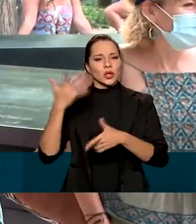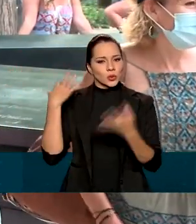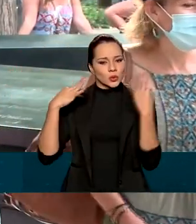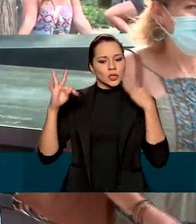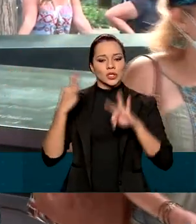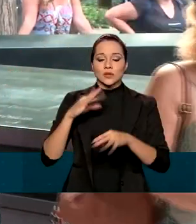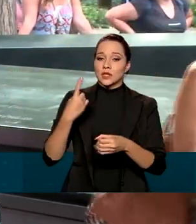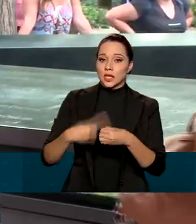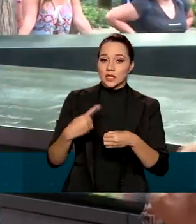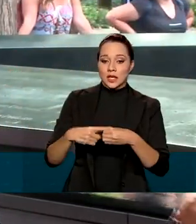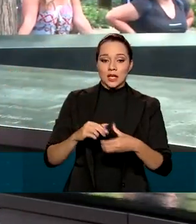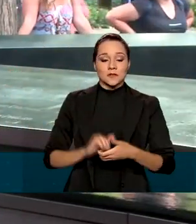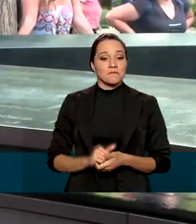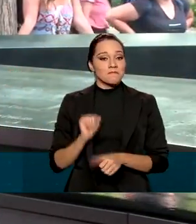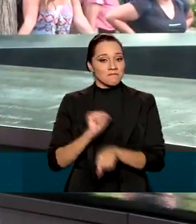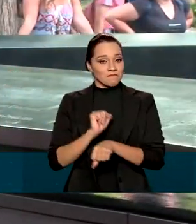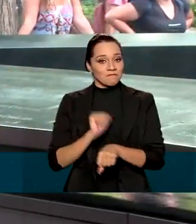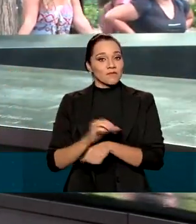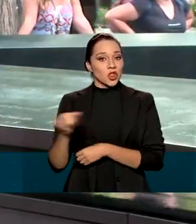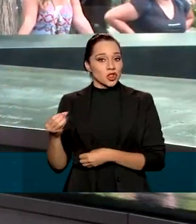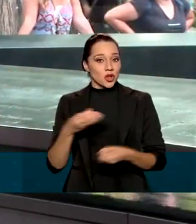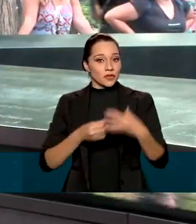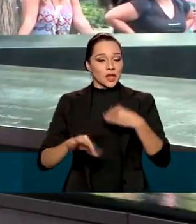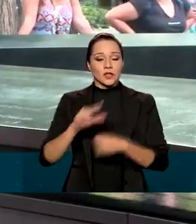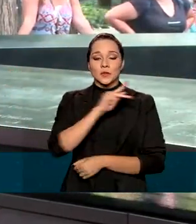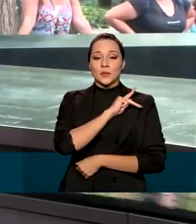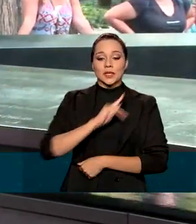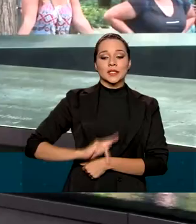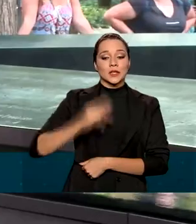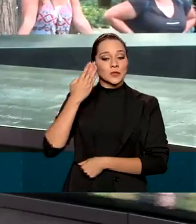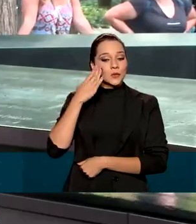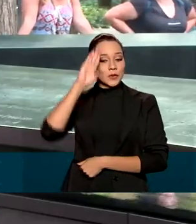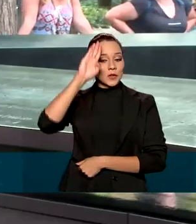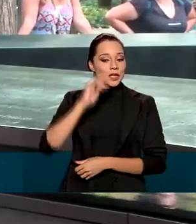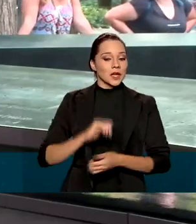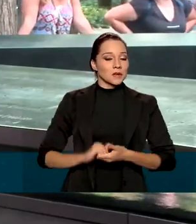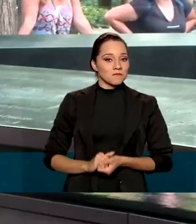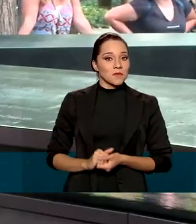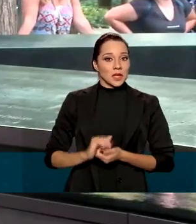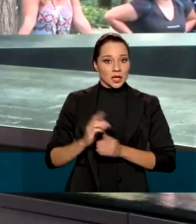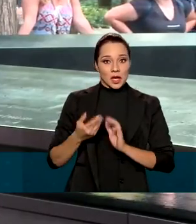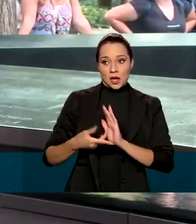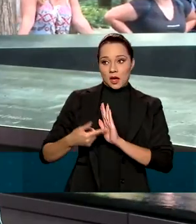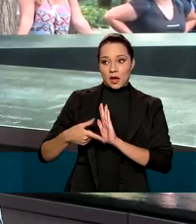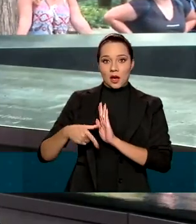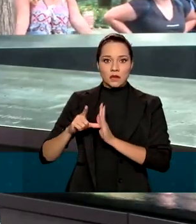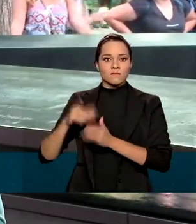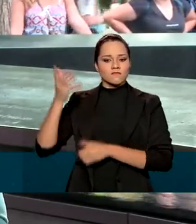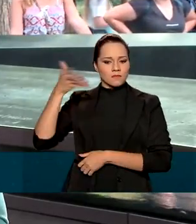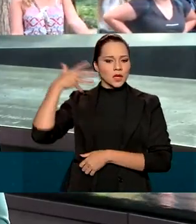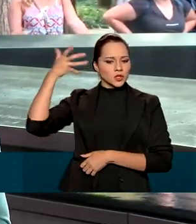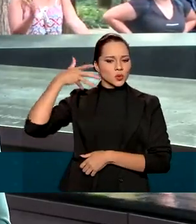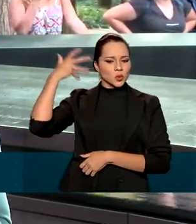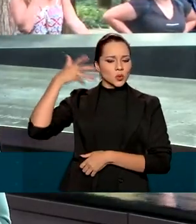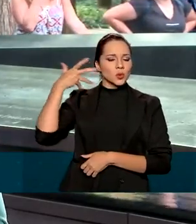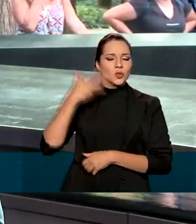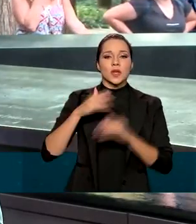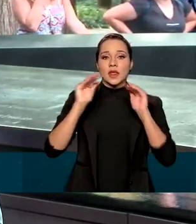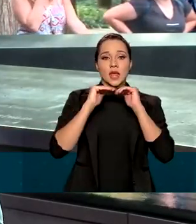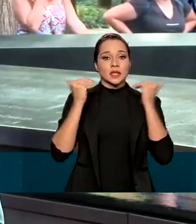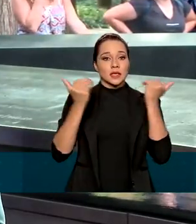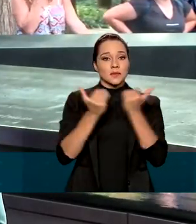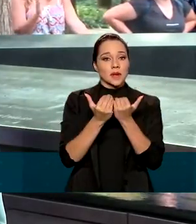da cidade e aguardando novidades do presidente Jair bolsonaro que mais cedo discursou na